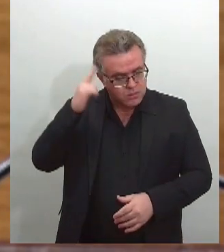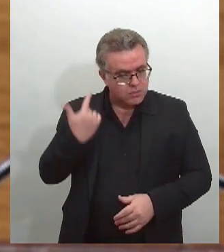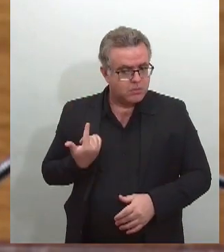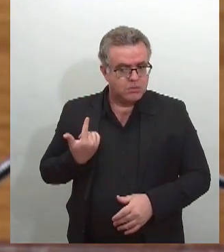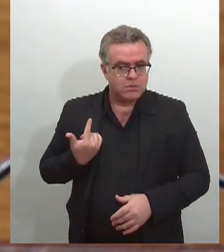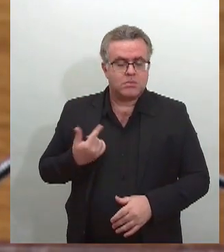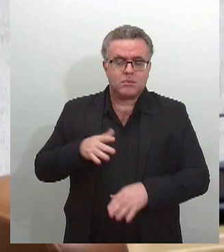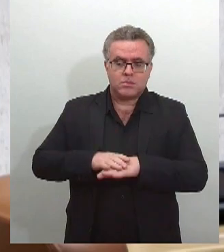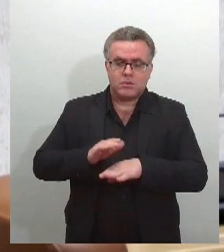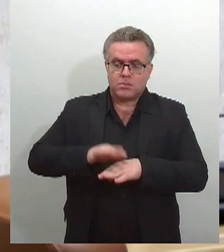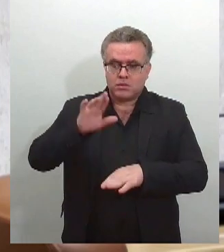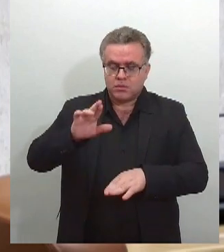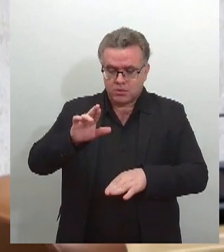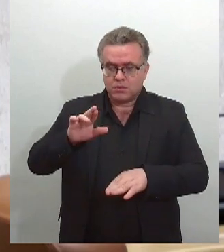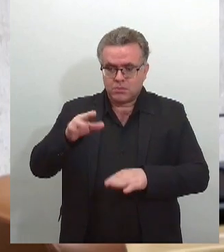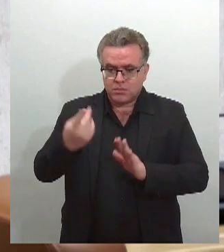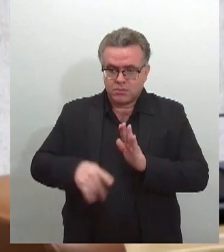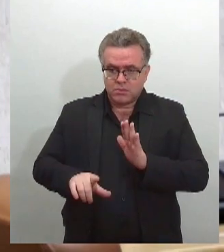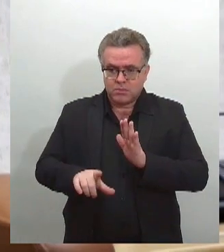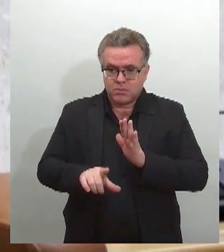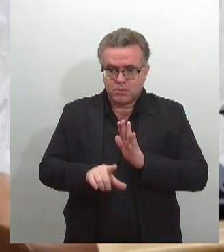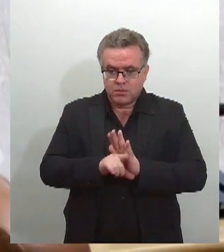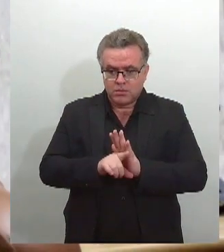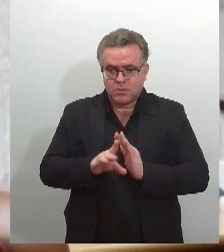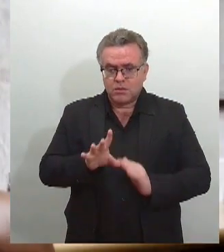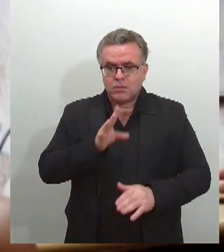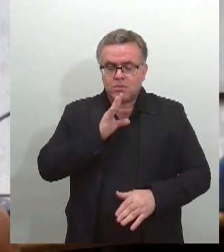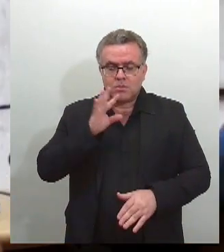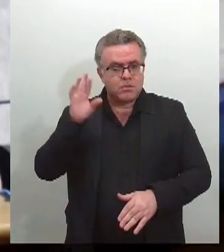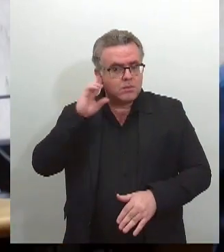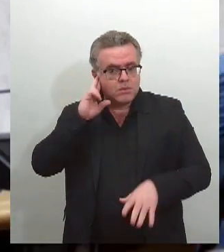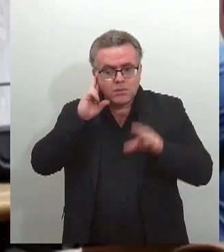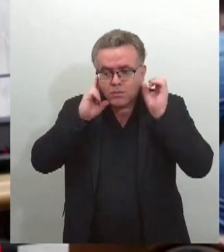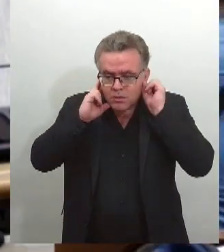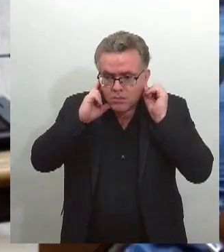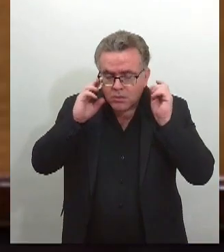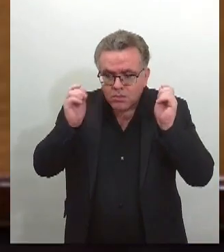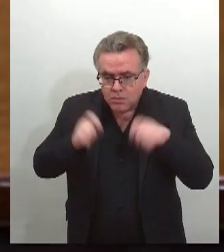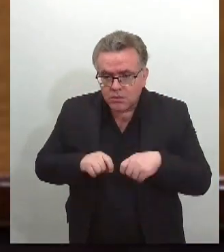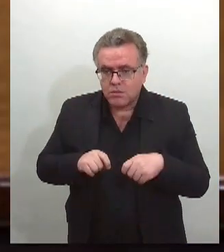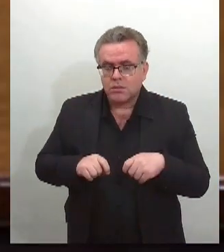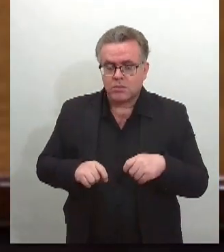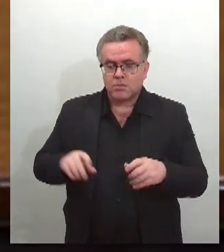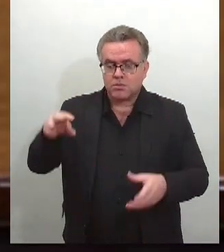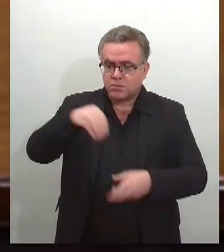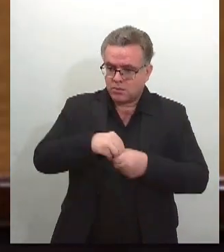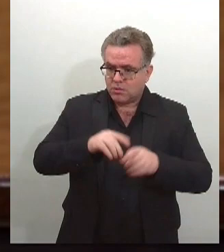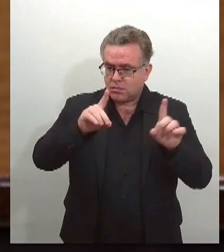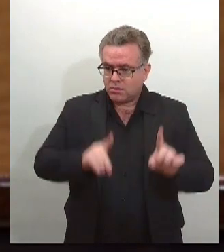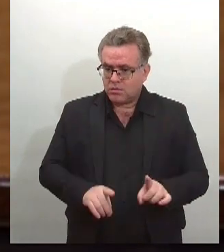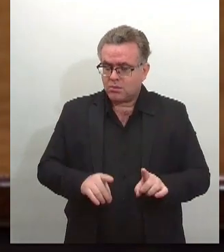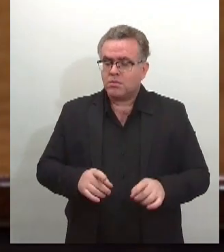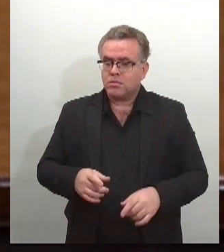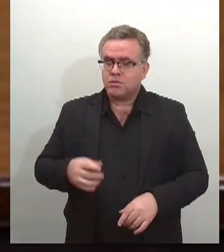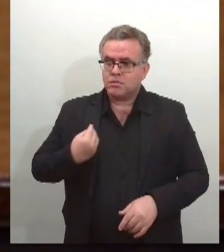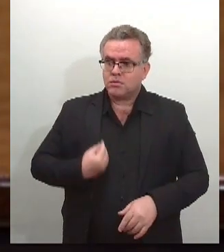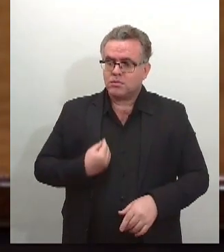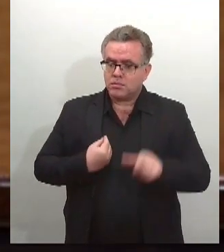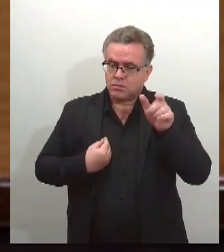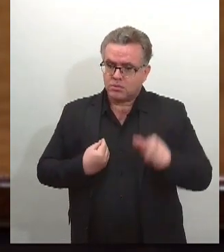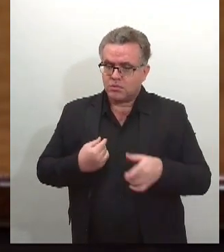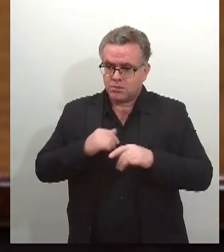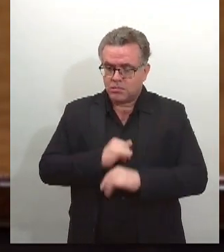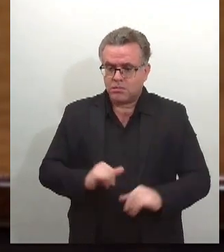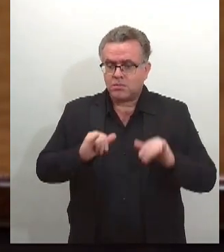lei que reconhece a surdez unilateral como deficiência, participou da sessão. Como médica, ela destacou a importância da